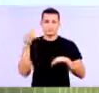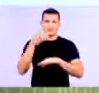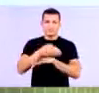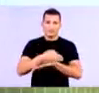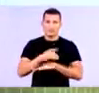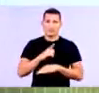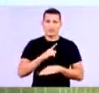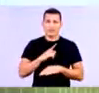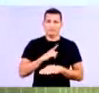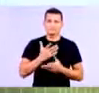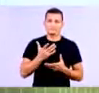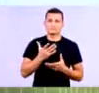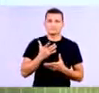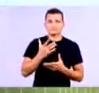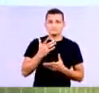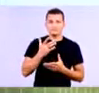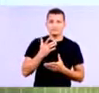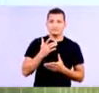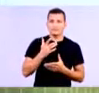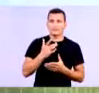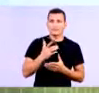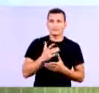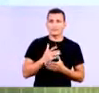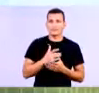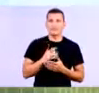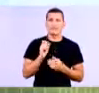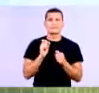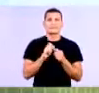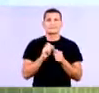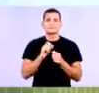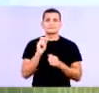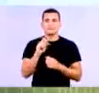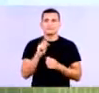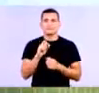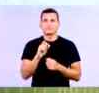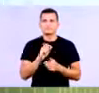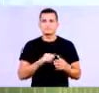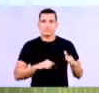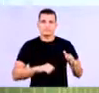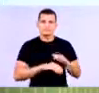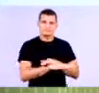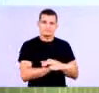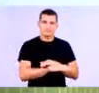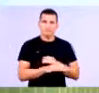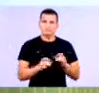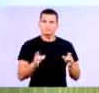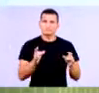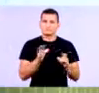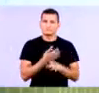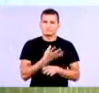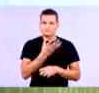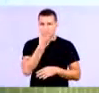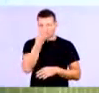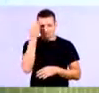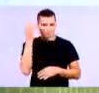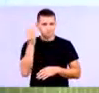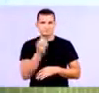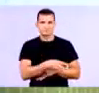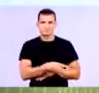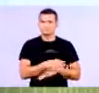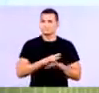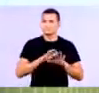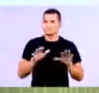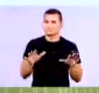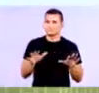uma determinada ordem, o que eles fazem? Pega lá, engaveta e pronto, esquece. Não é assim que